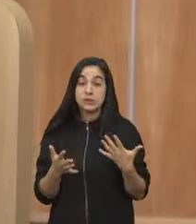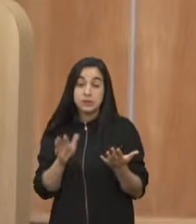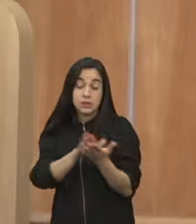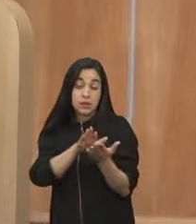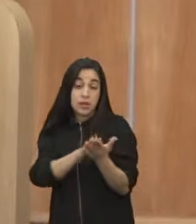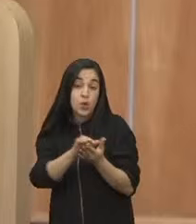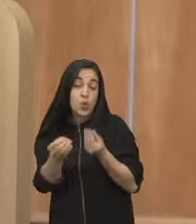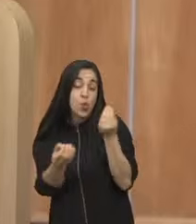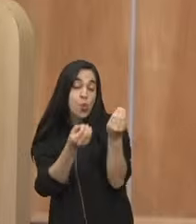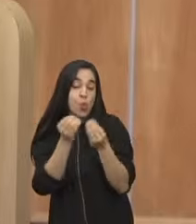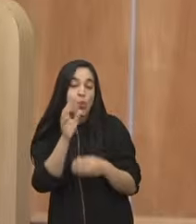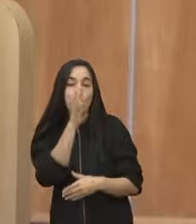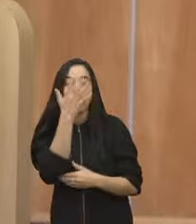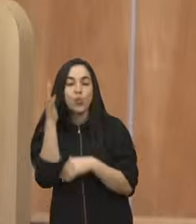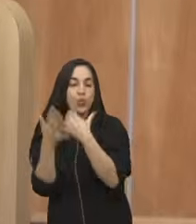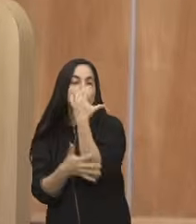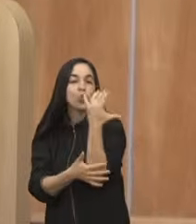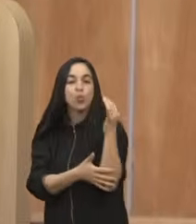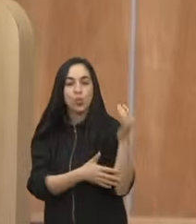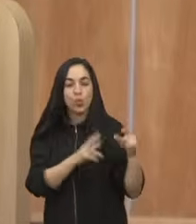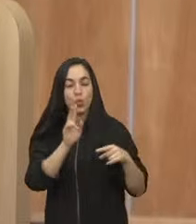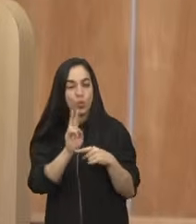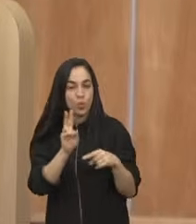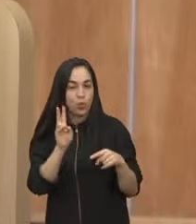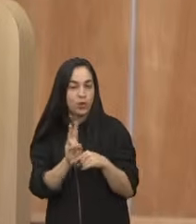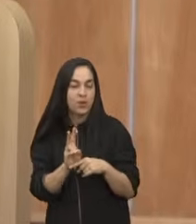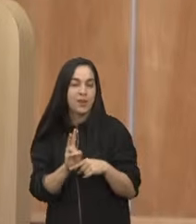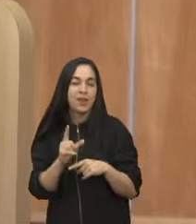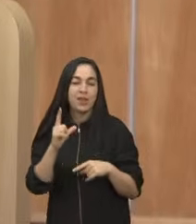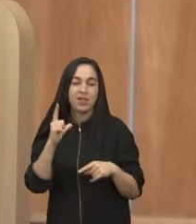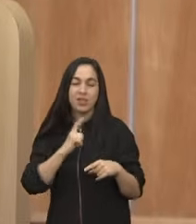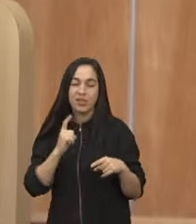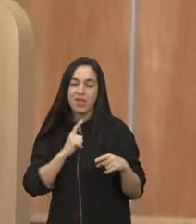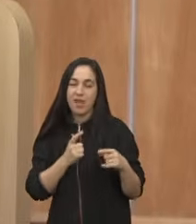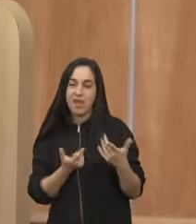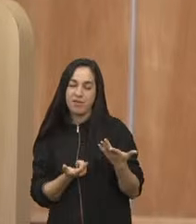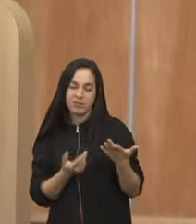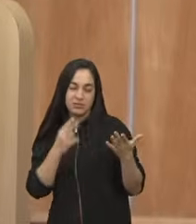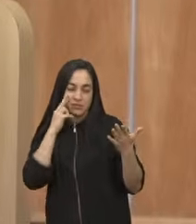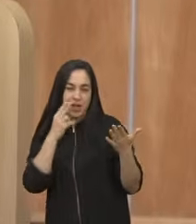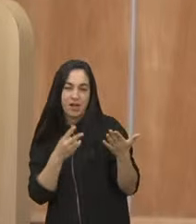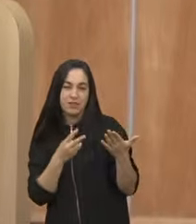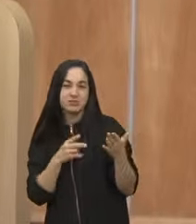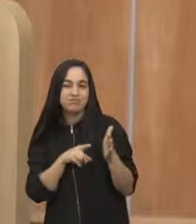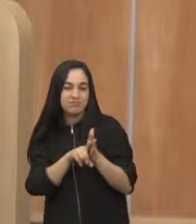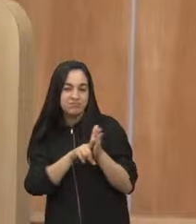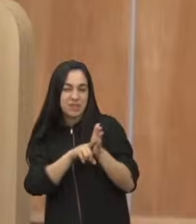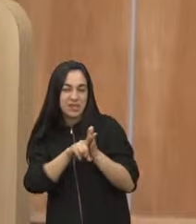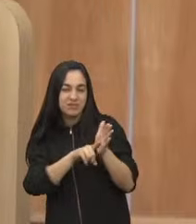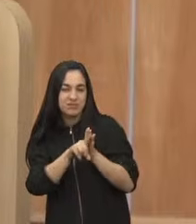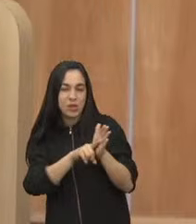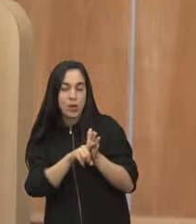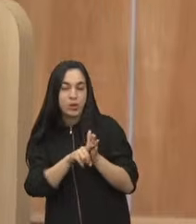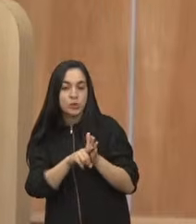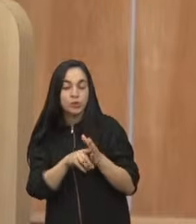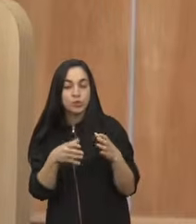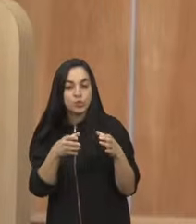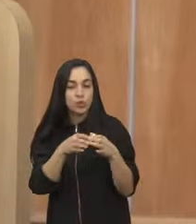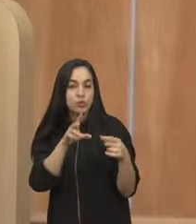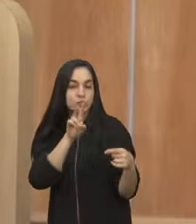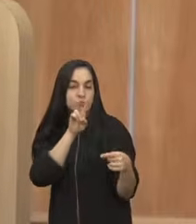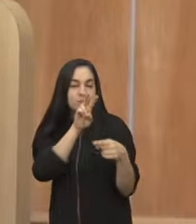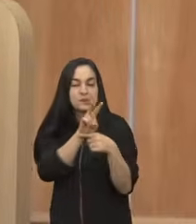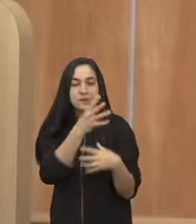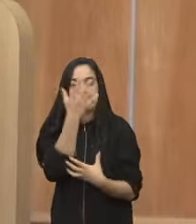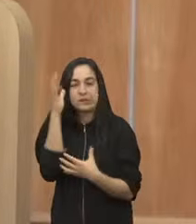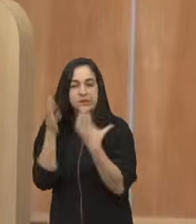meio ambiente. E, recentemente, Jacareí teve a nota do meio ambiente rebaixada pelos órgãos de proteção. Recentemente, a